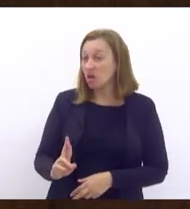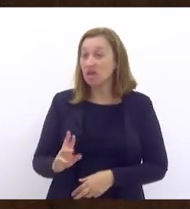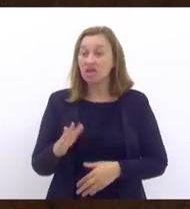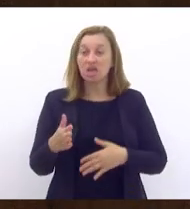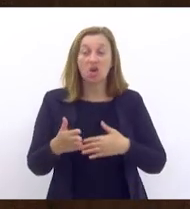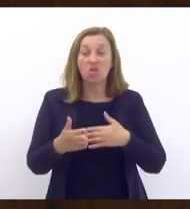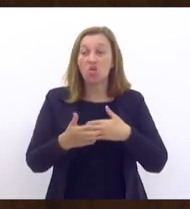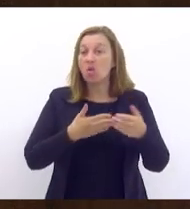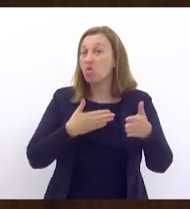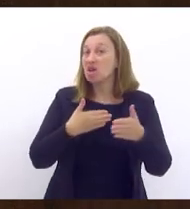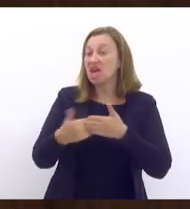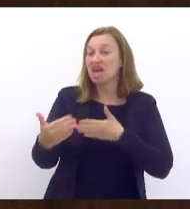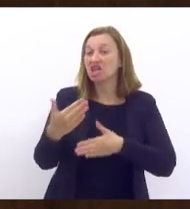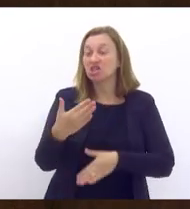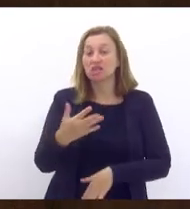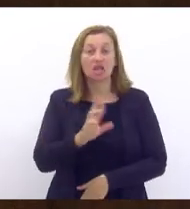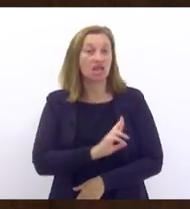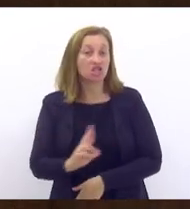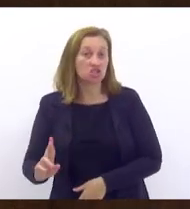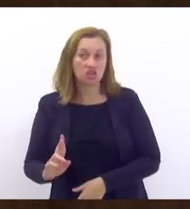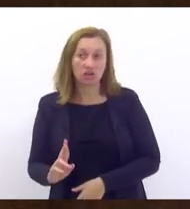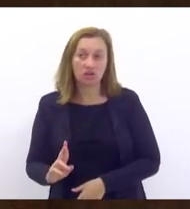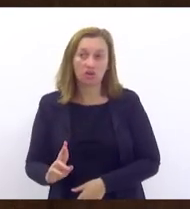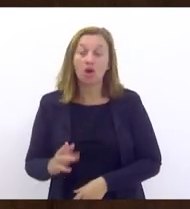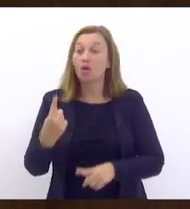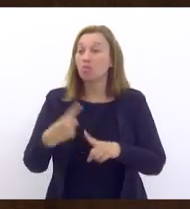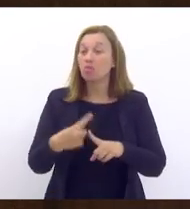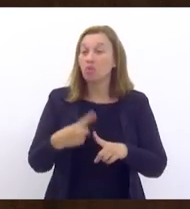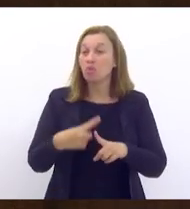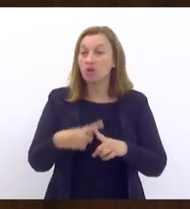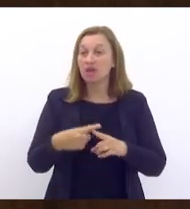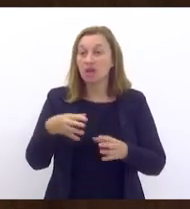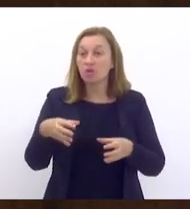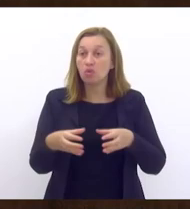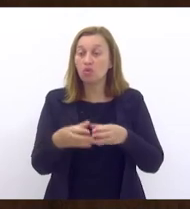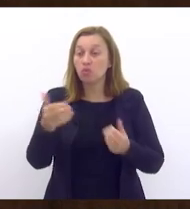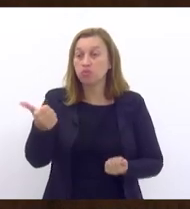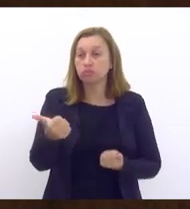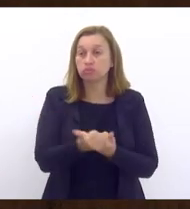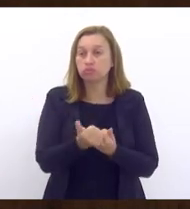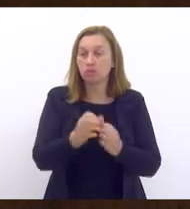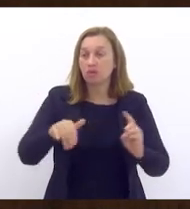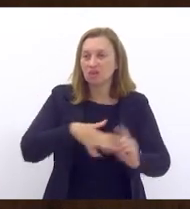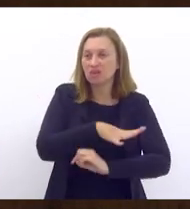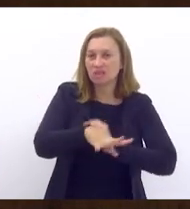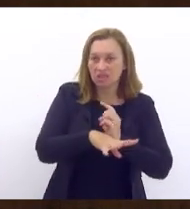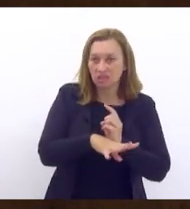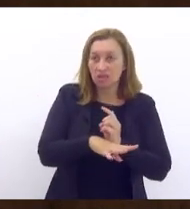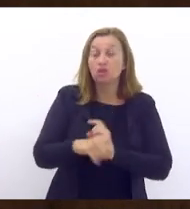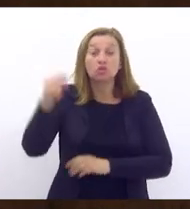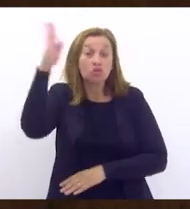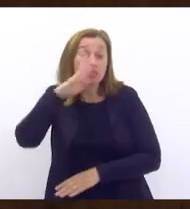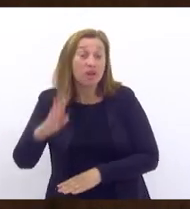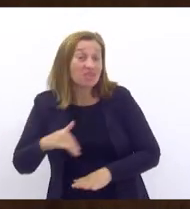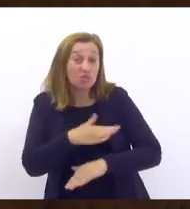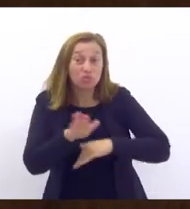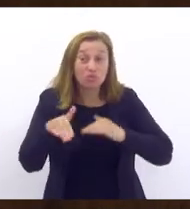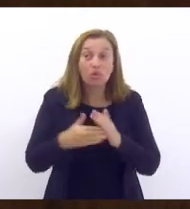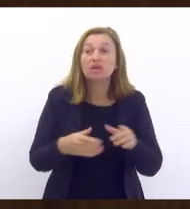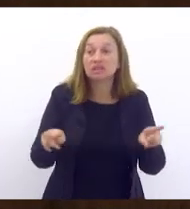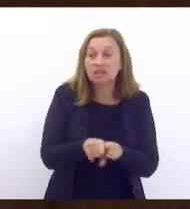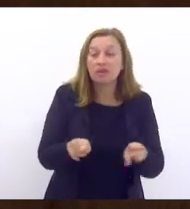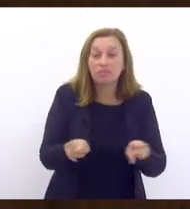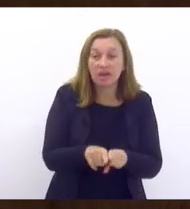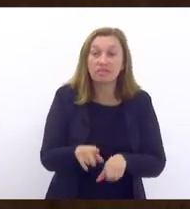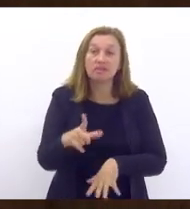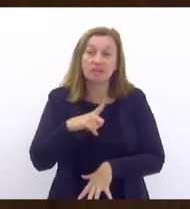seja ela de que denominação for. Porque a rede socioassistencial complementar no Brasil inteiro. Também tem,